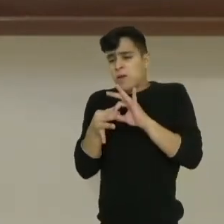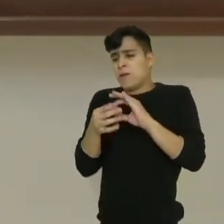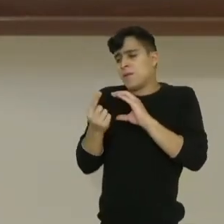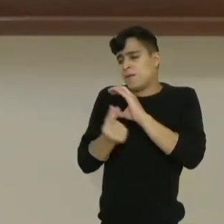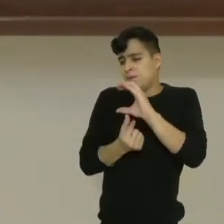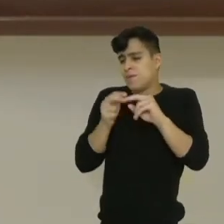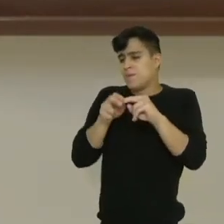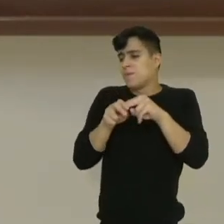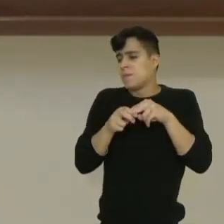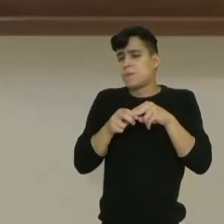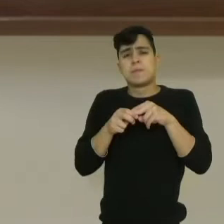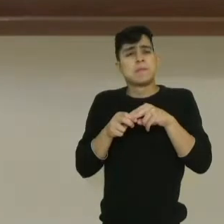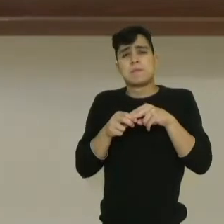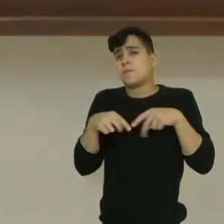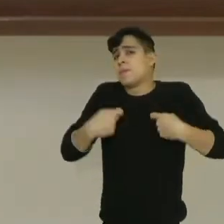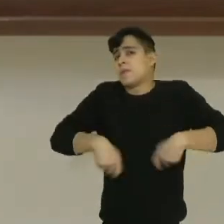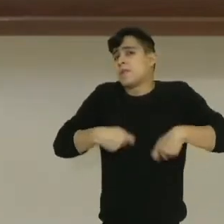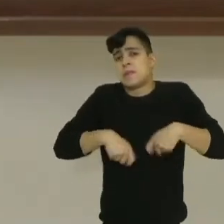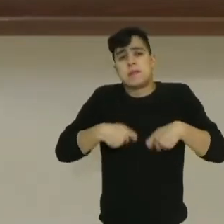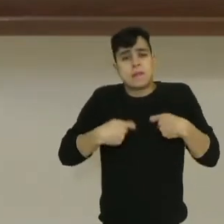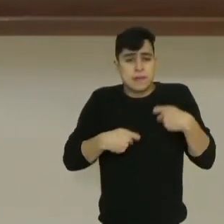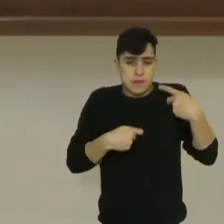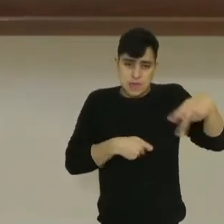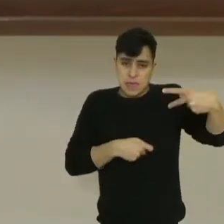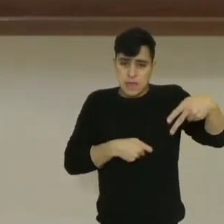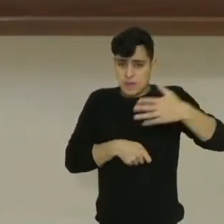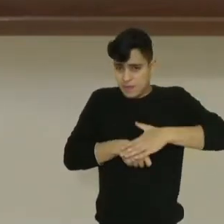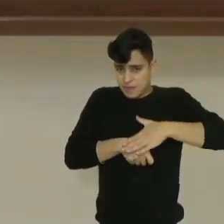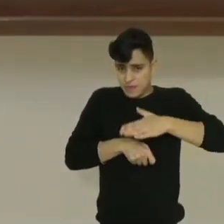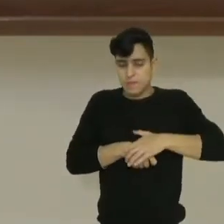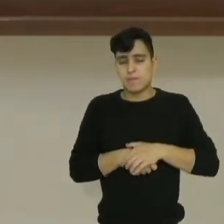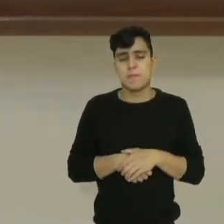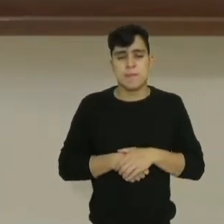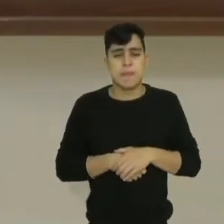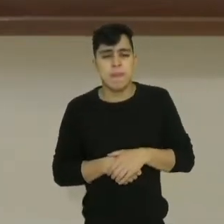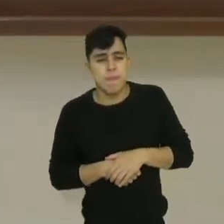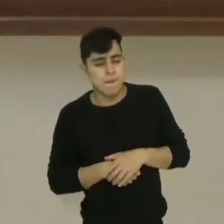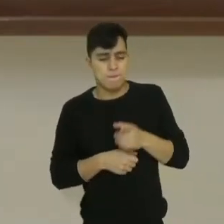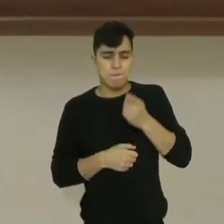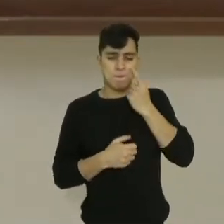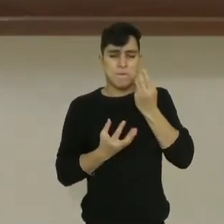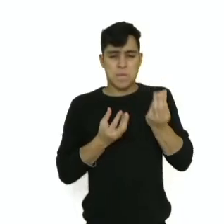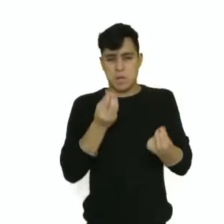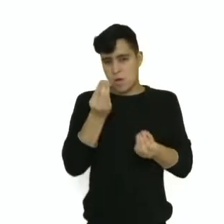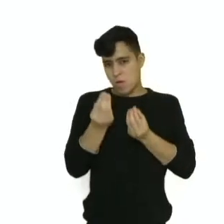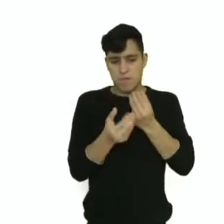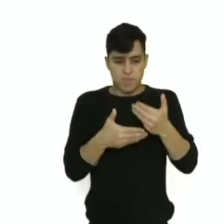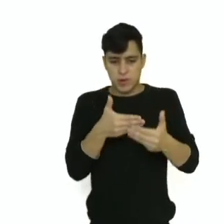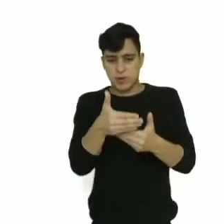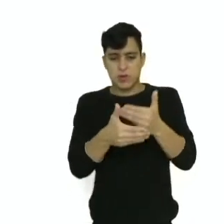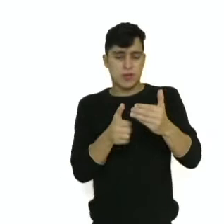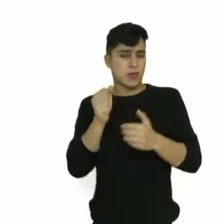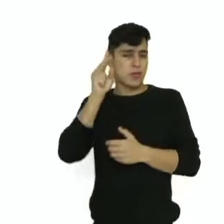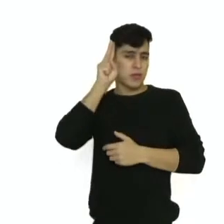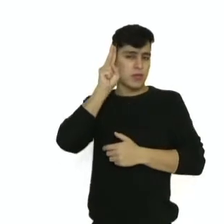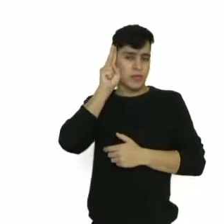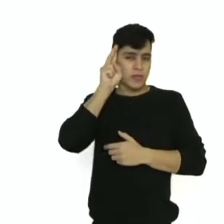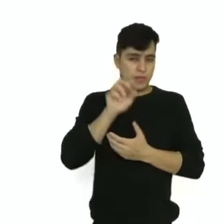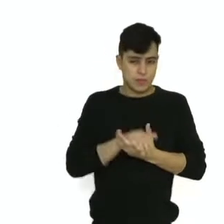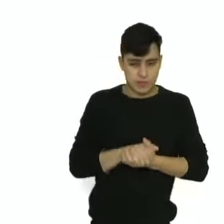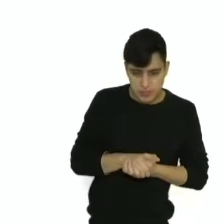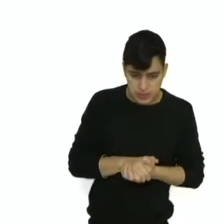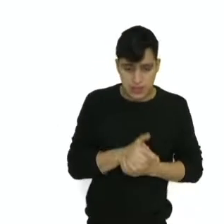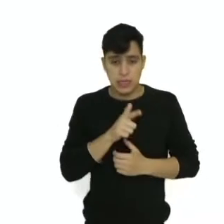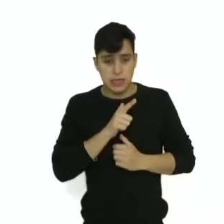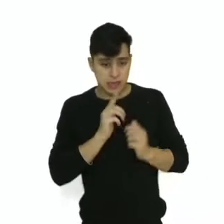com, muitas vezes, com a necessidade. Visto isso, vamos analisar o processo histórico. O processo histórico se dá principalmente